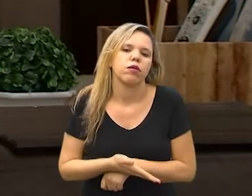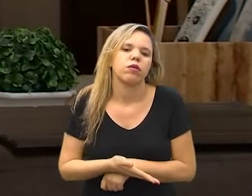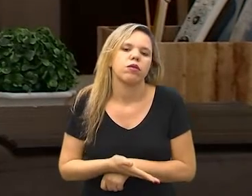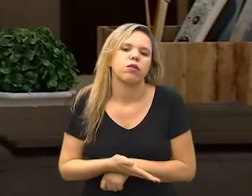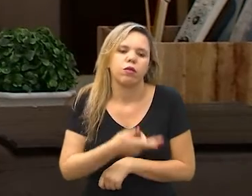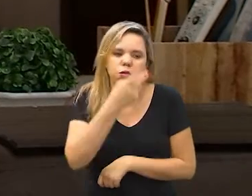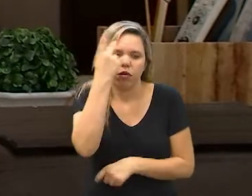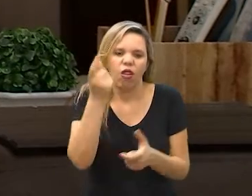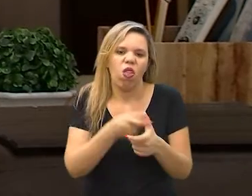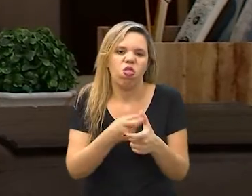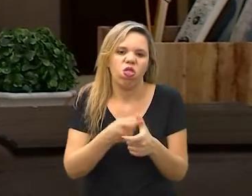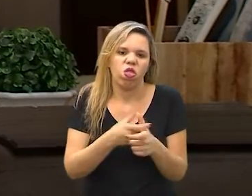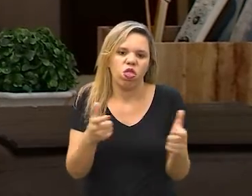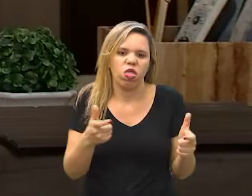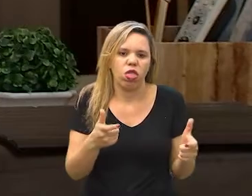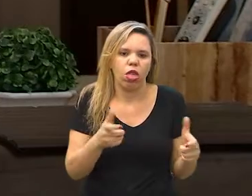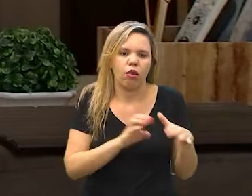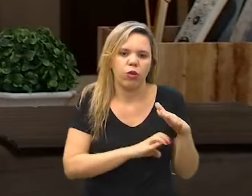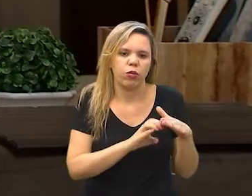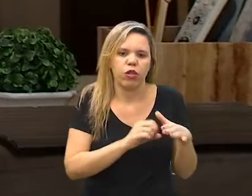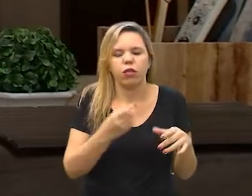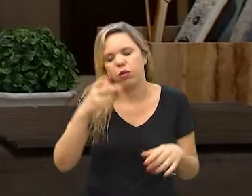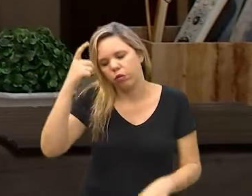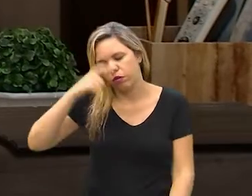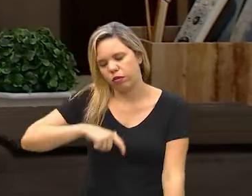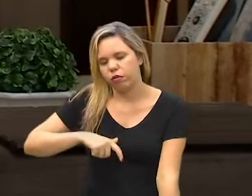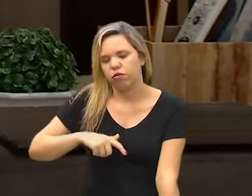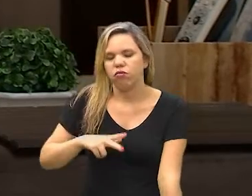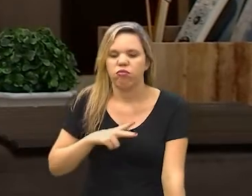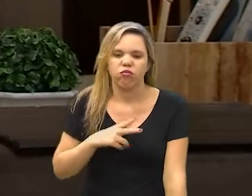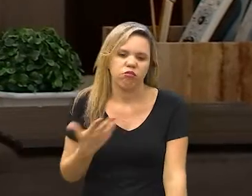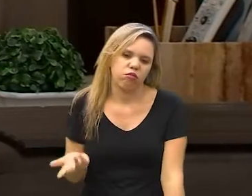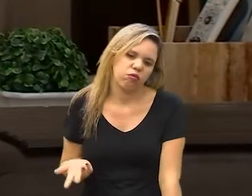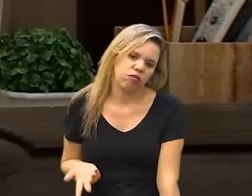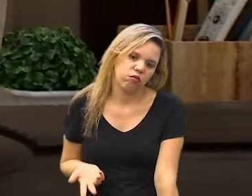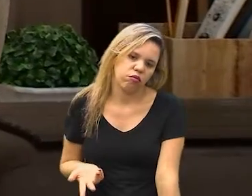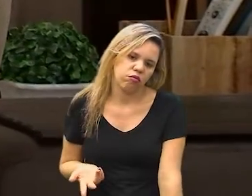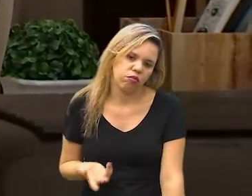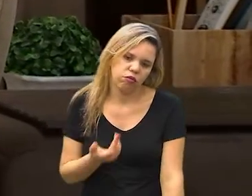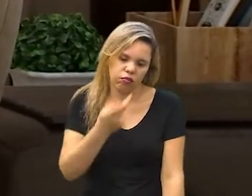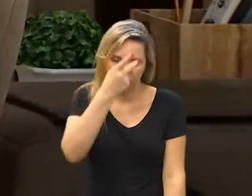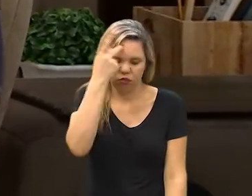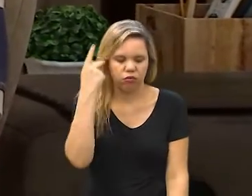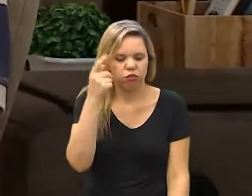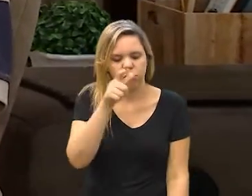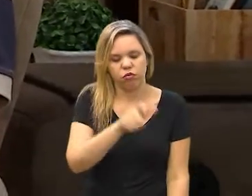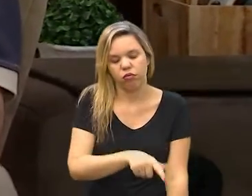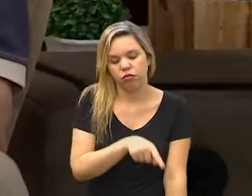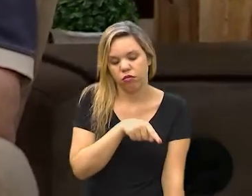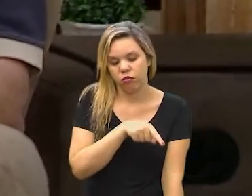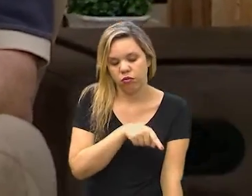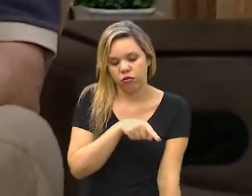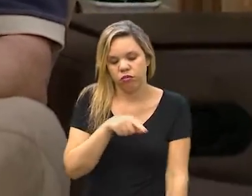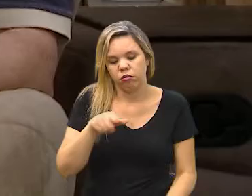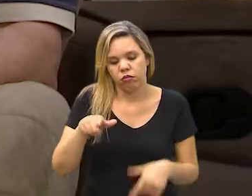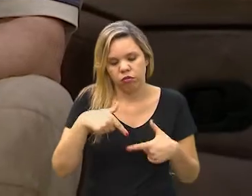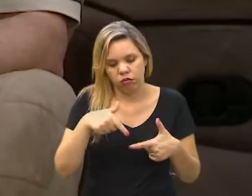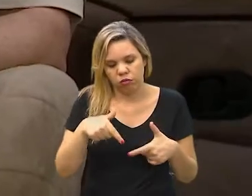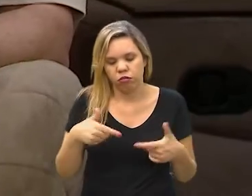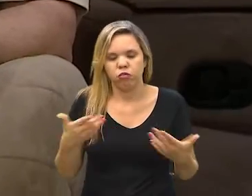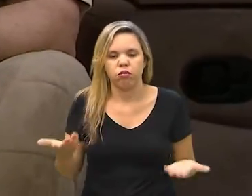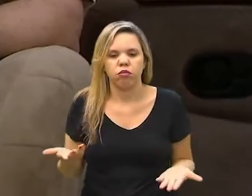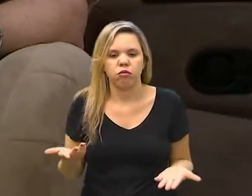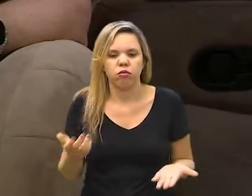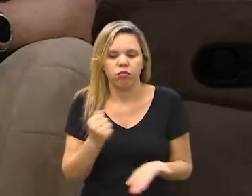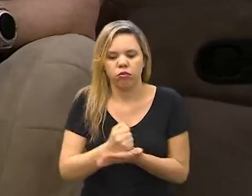de inadimplência, tanto na pessoa jurídica quanto na pessoa física. Agora, aquela pessoa que trabalha atualmente